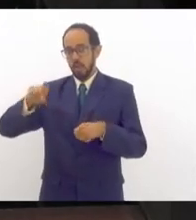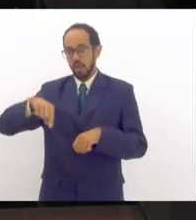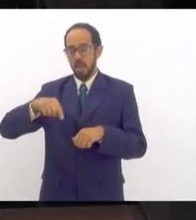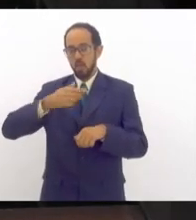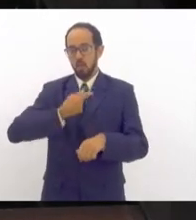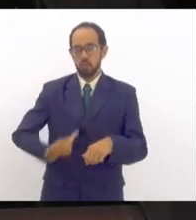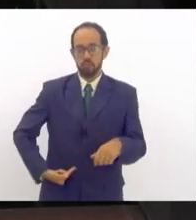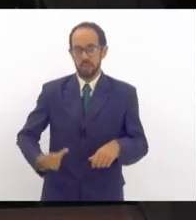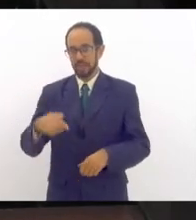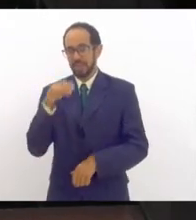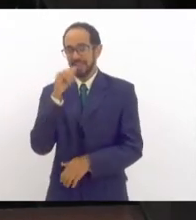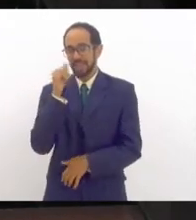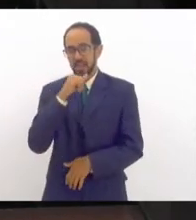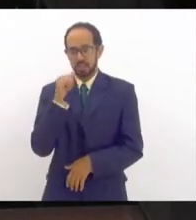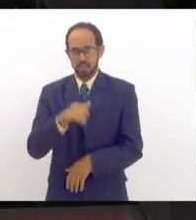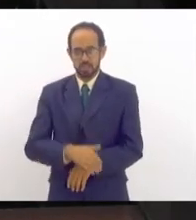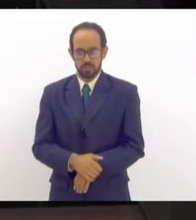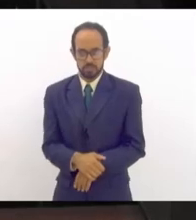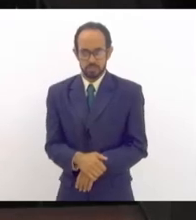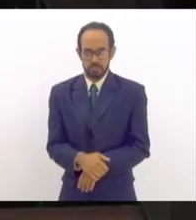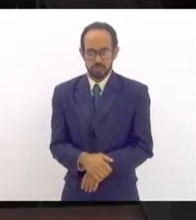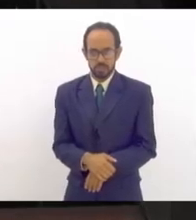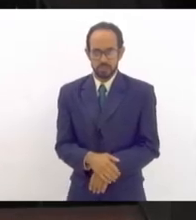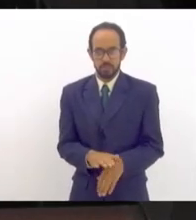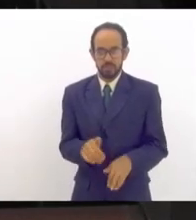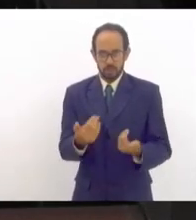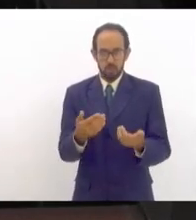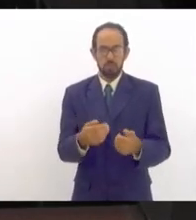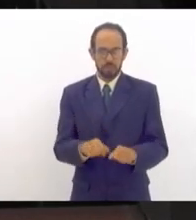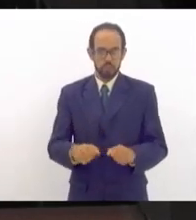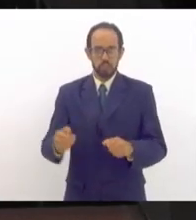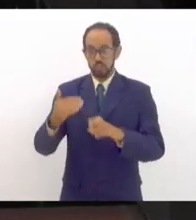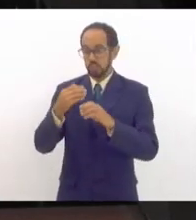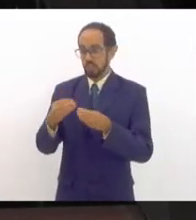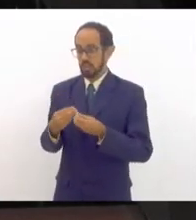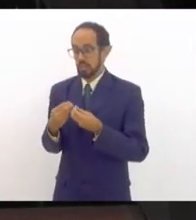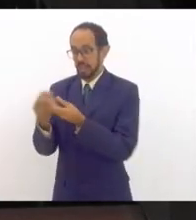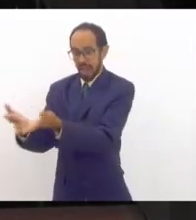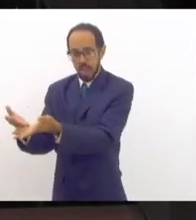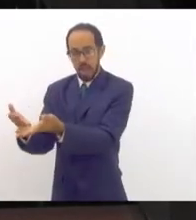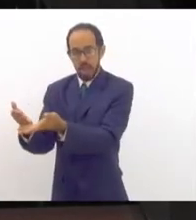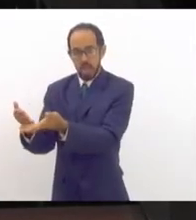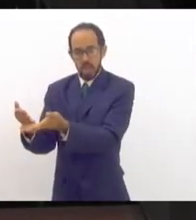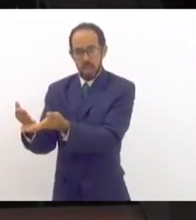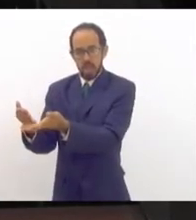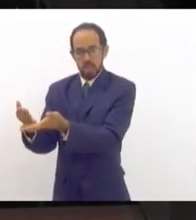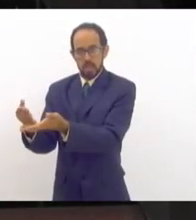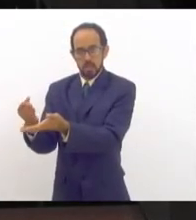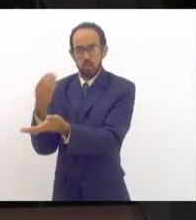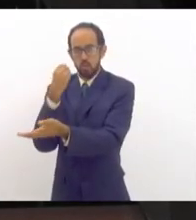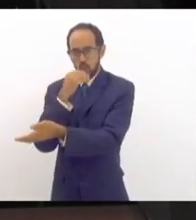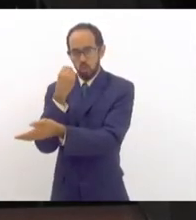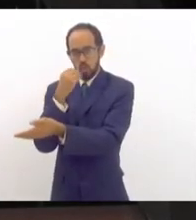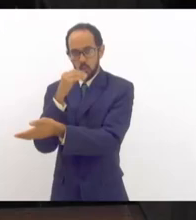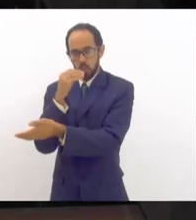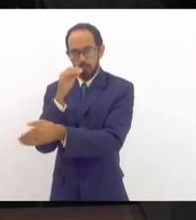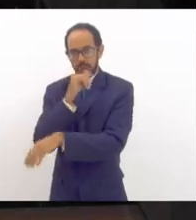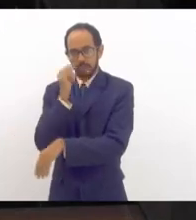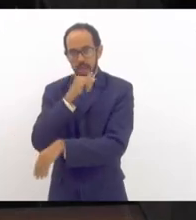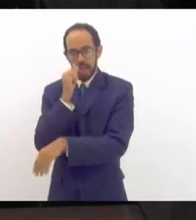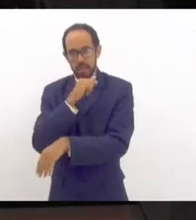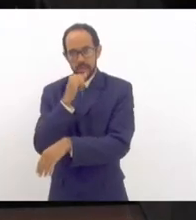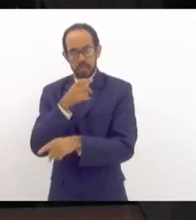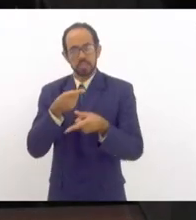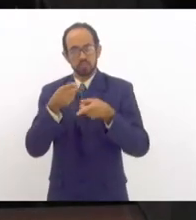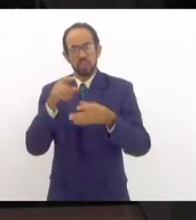governo italiano então para a gente poder mandar lucro para o estado italiano cuidar do seu povo eles privatizam